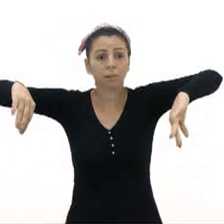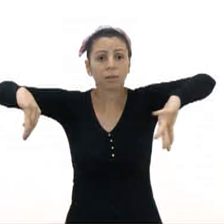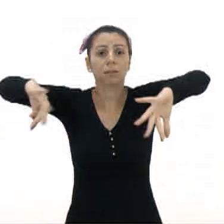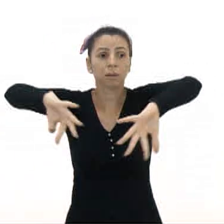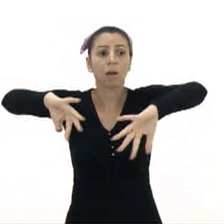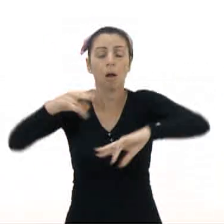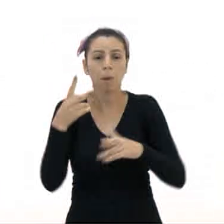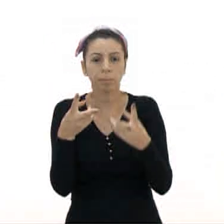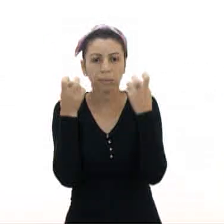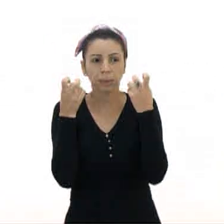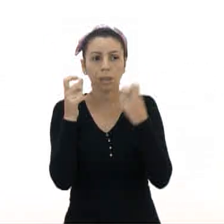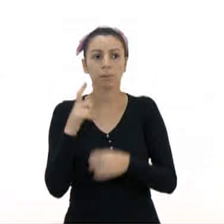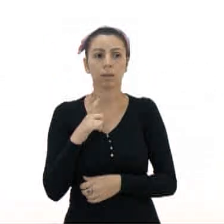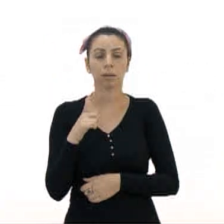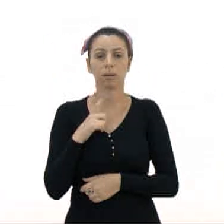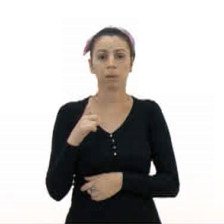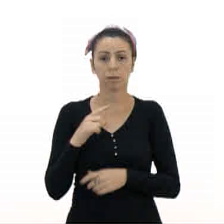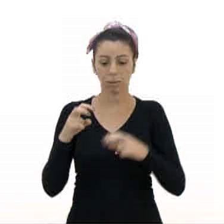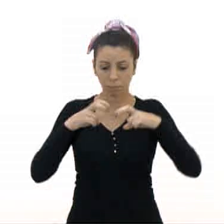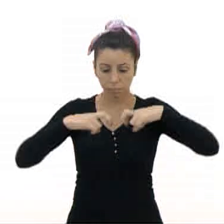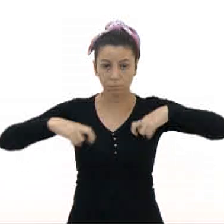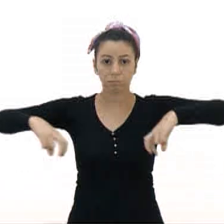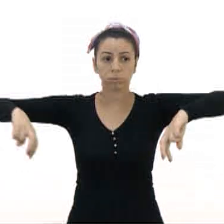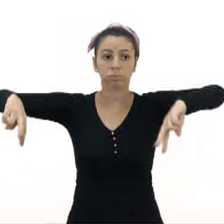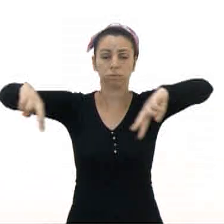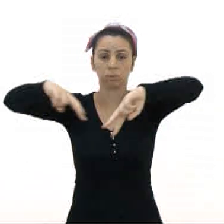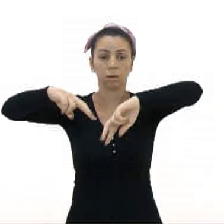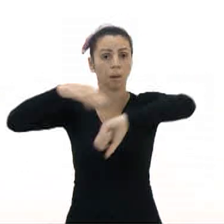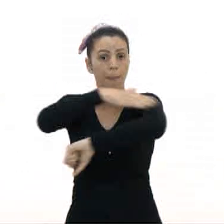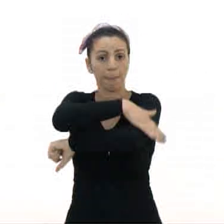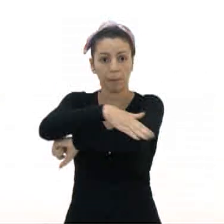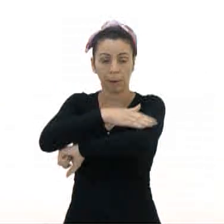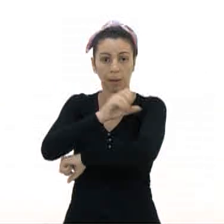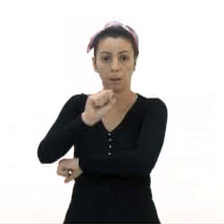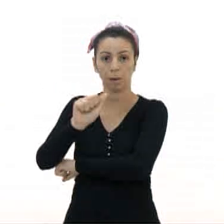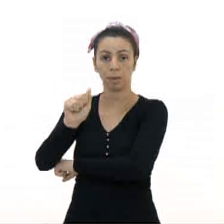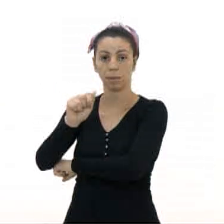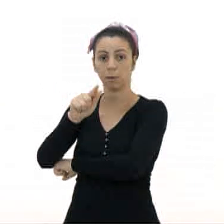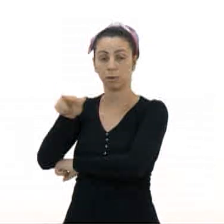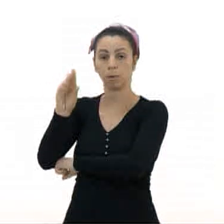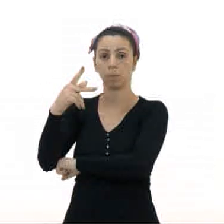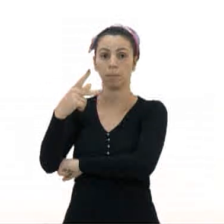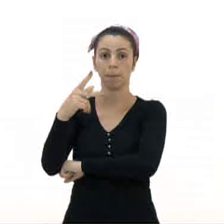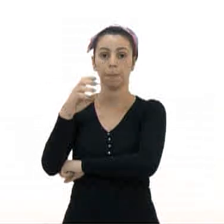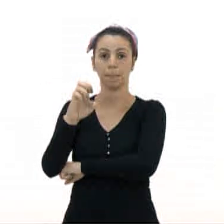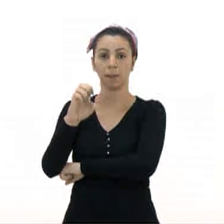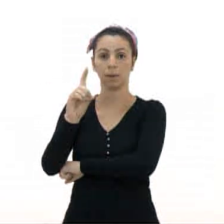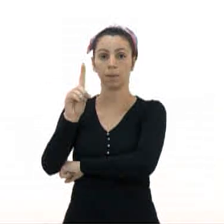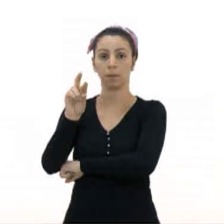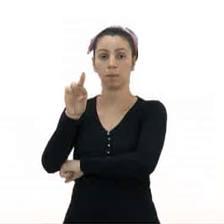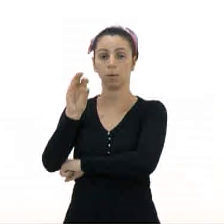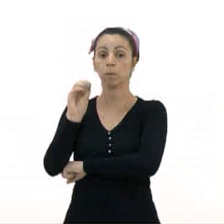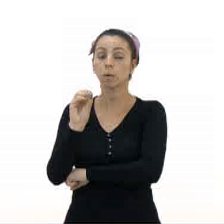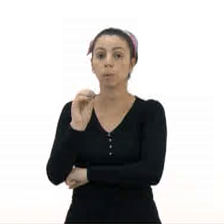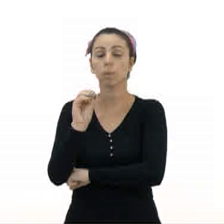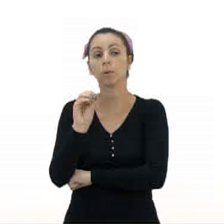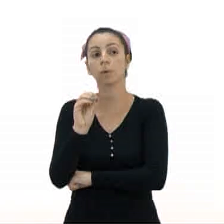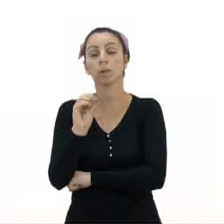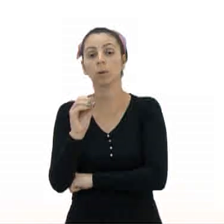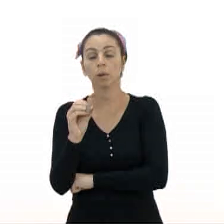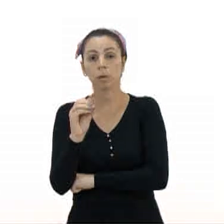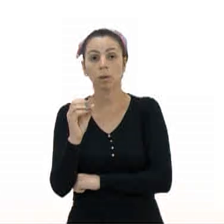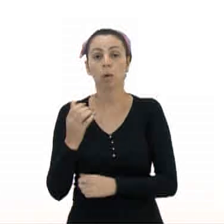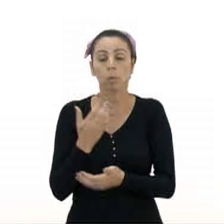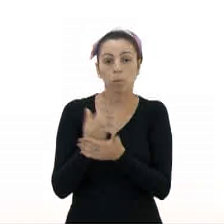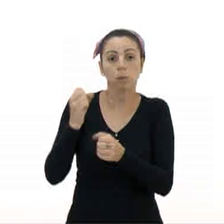cornígeas aqui, ó. Isso aqui é da Praça de São Pedro, lá, em frente à Basílica de São Pedro, que começou a ser construída lá no